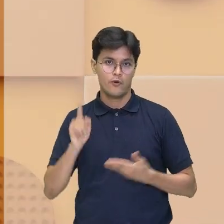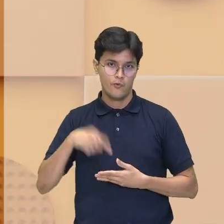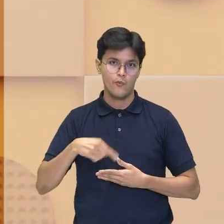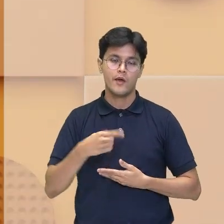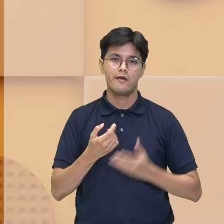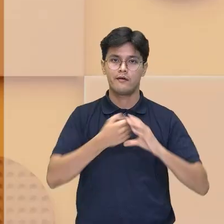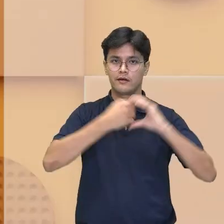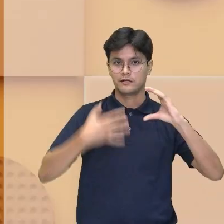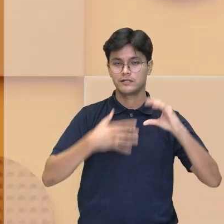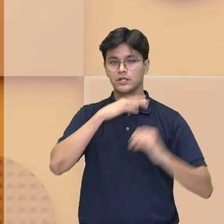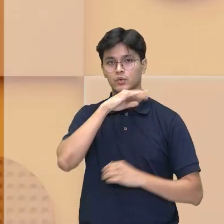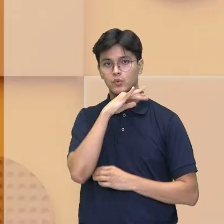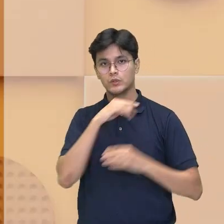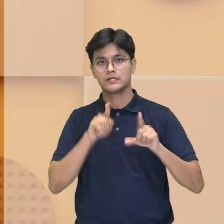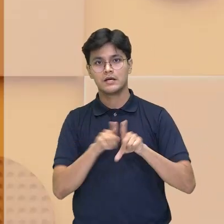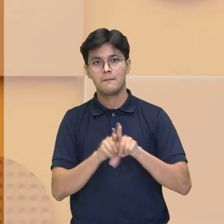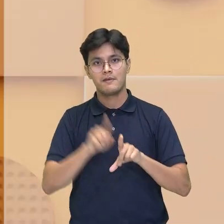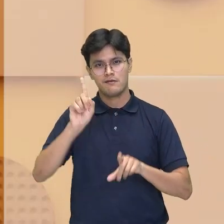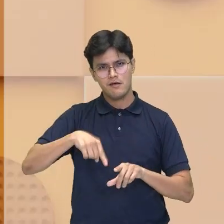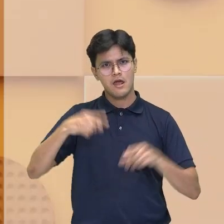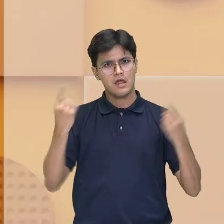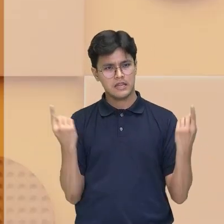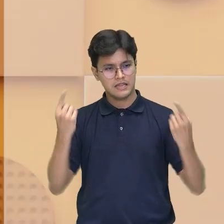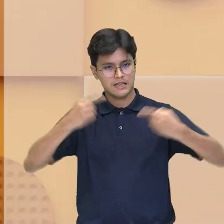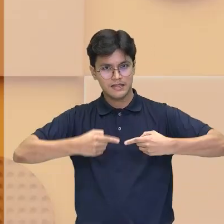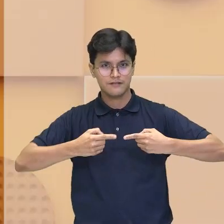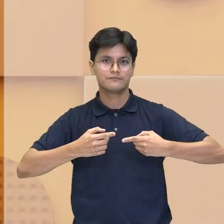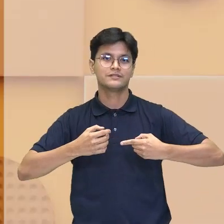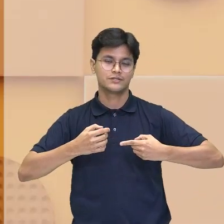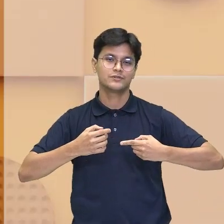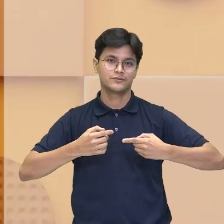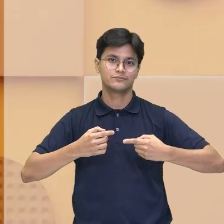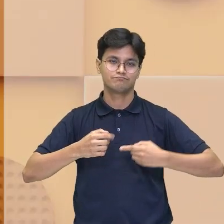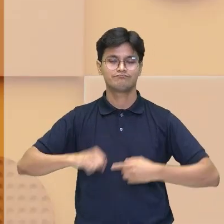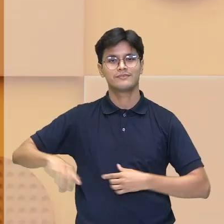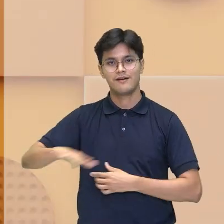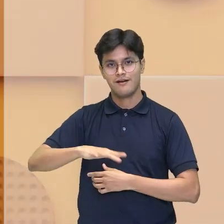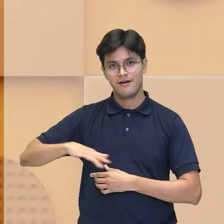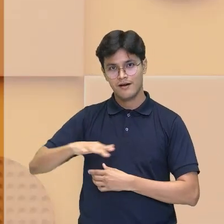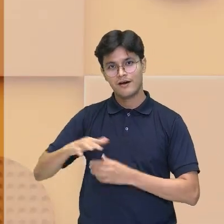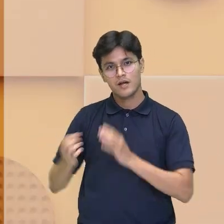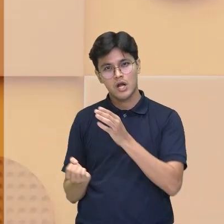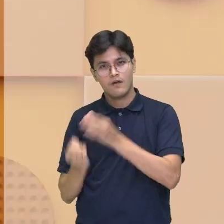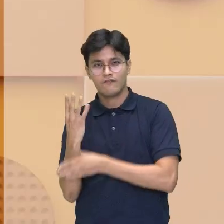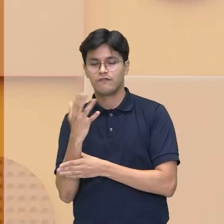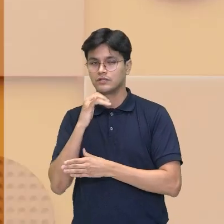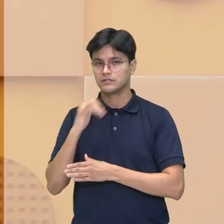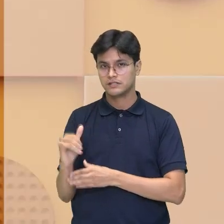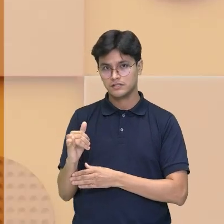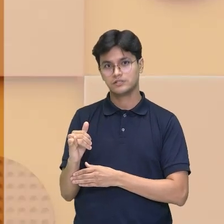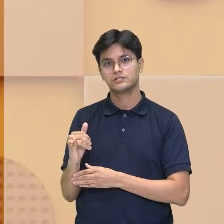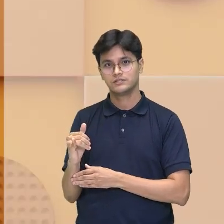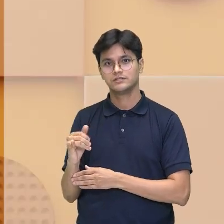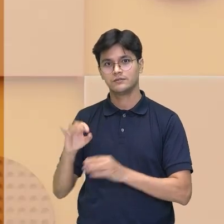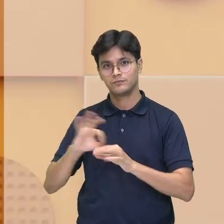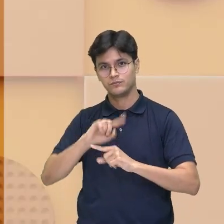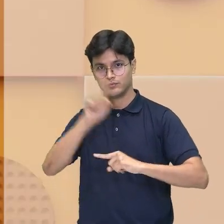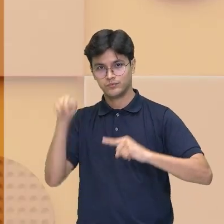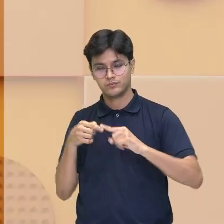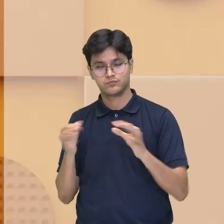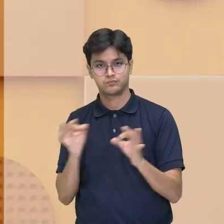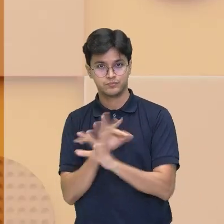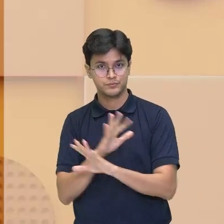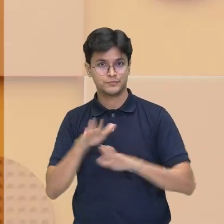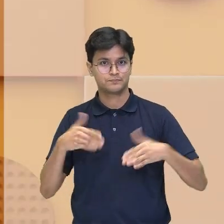desvantagem, também é um grande desafio com relação a essa fonte de energia não renovável, certo? Então,